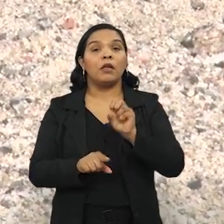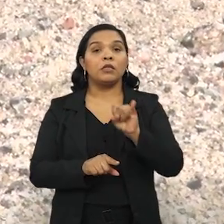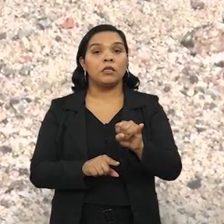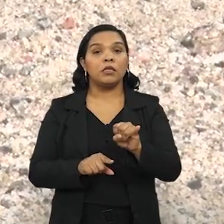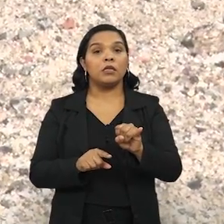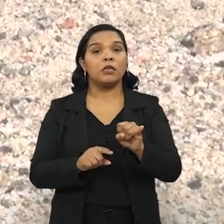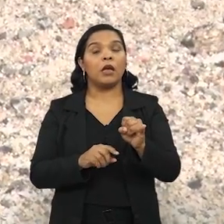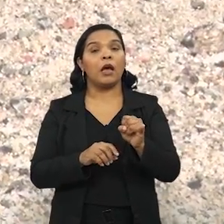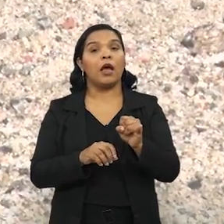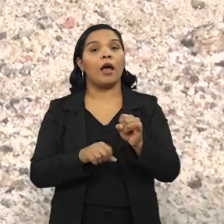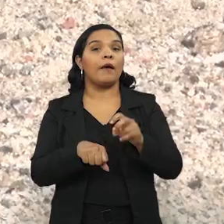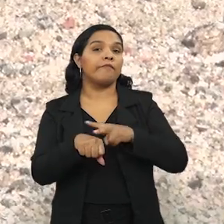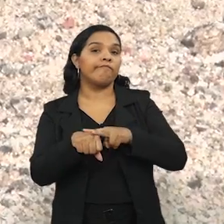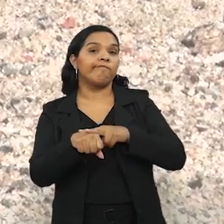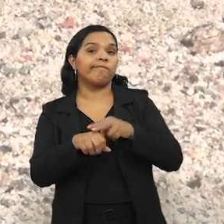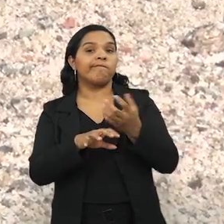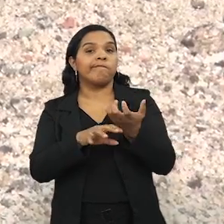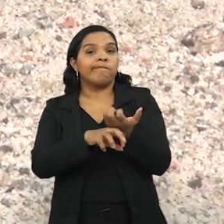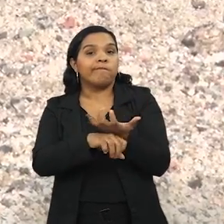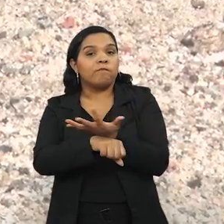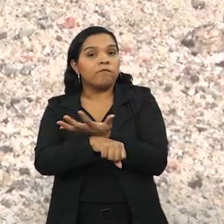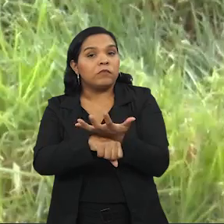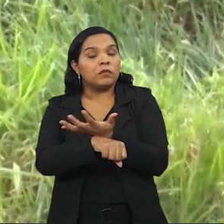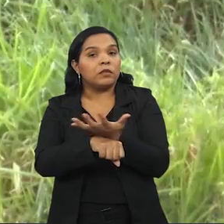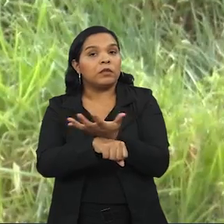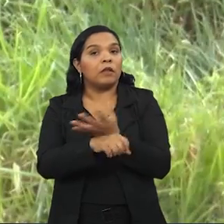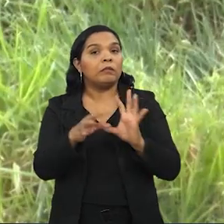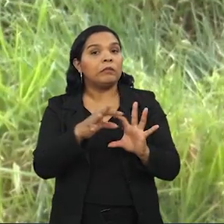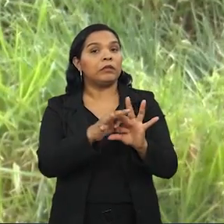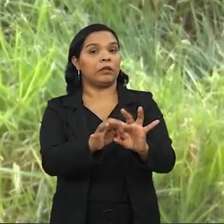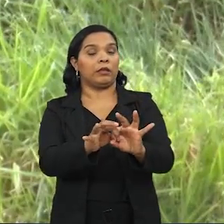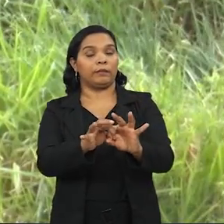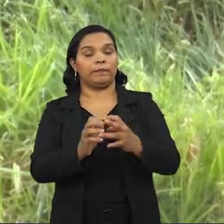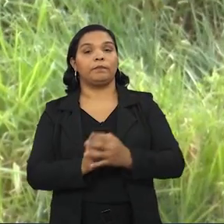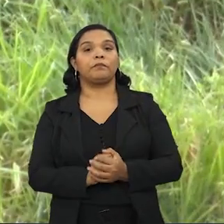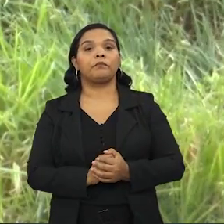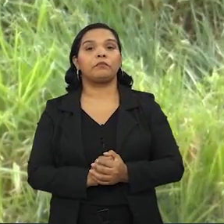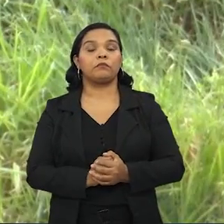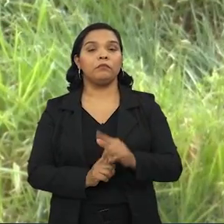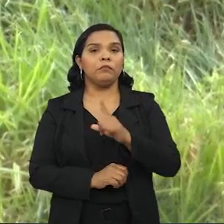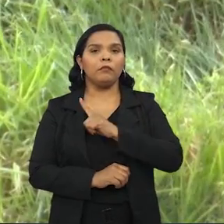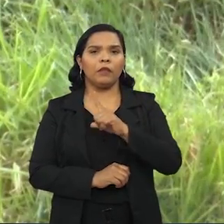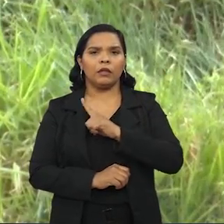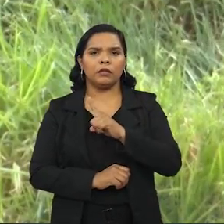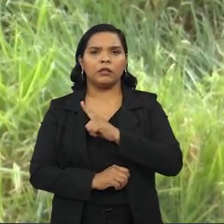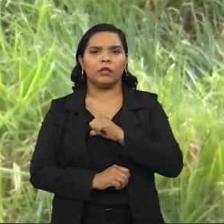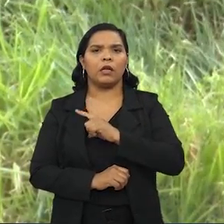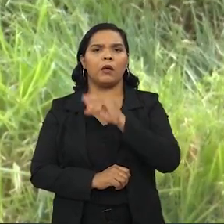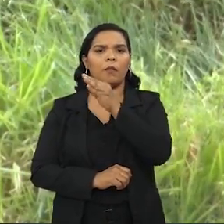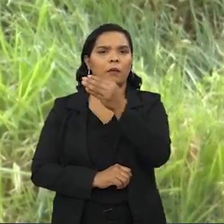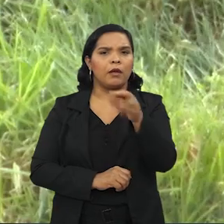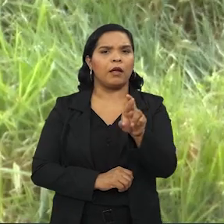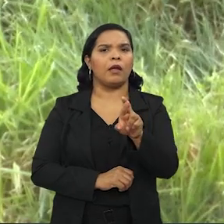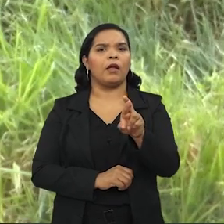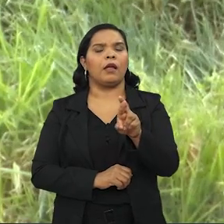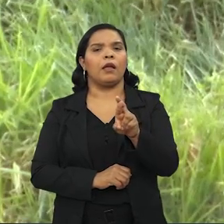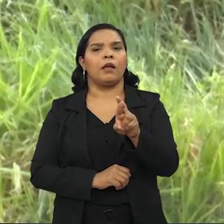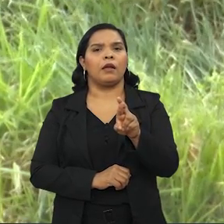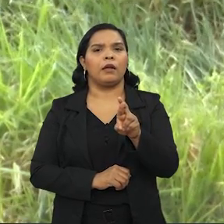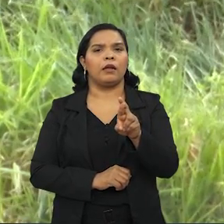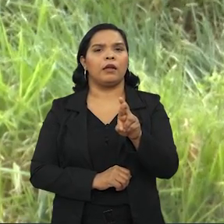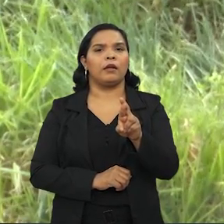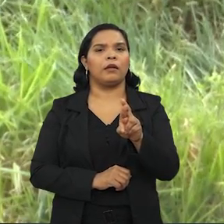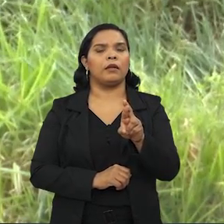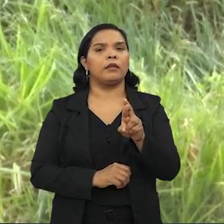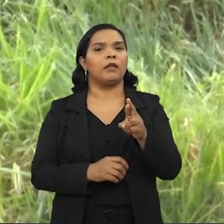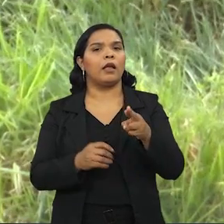ao número, às espécies que são atropeladas. Como a gente tem uma BR que passa por entre o